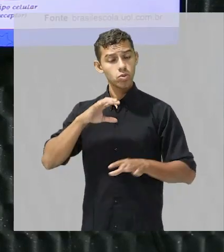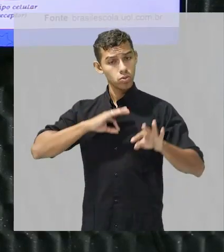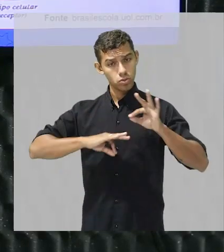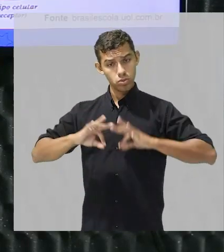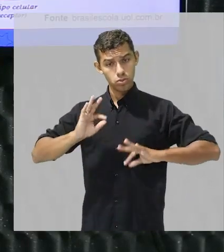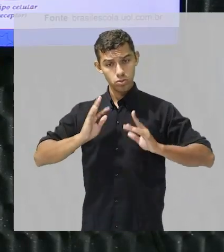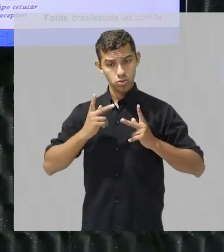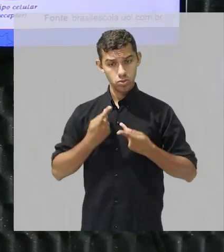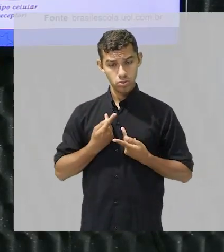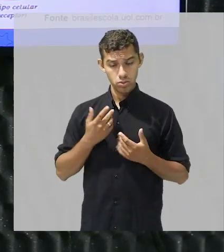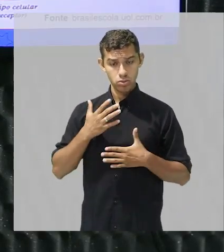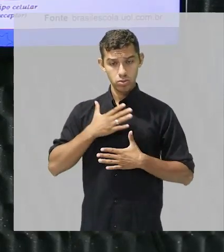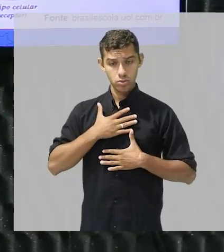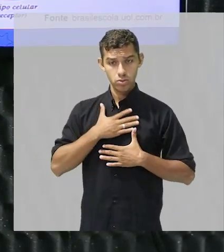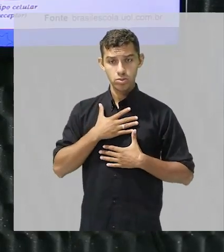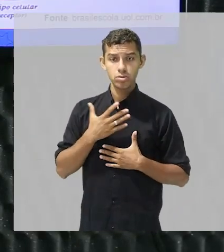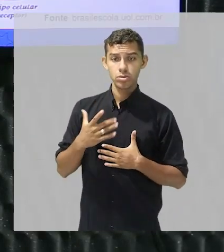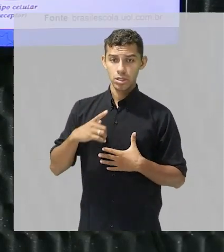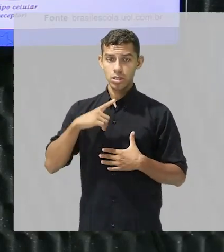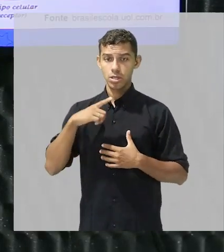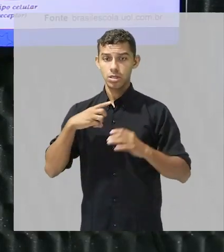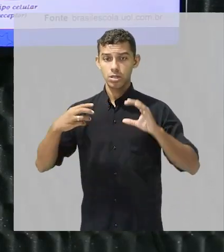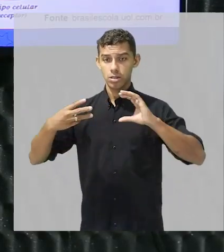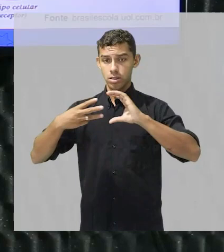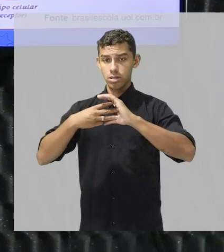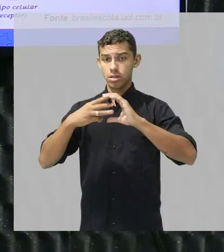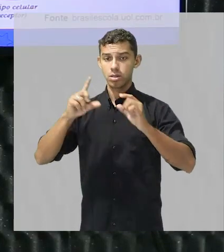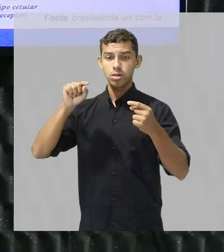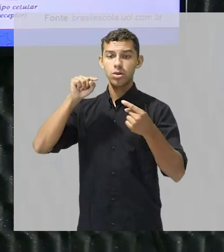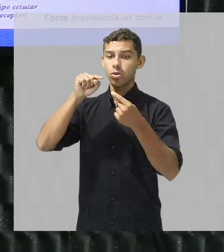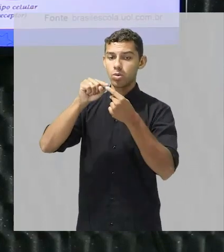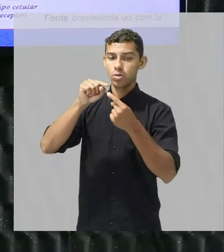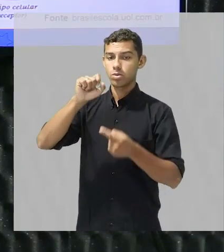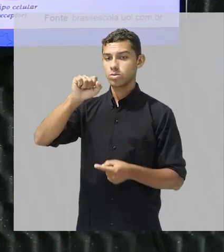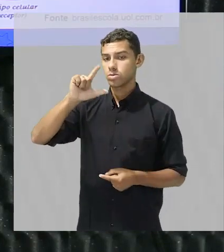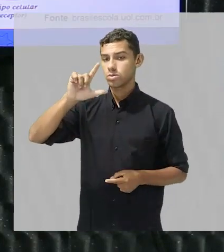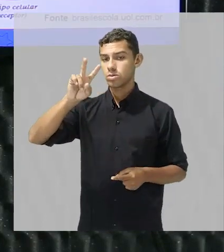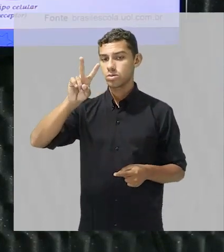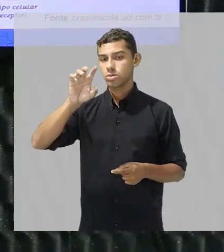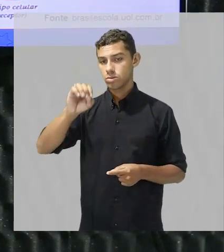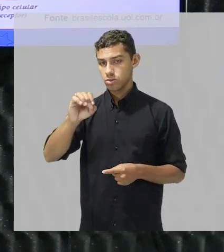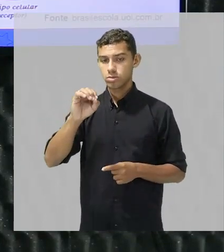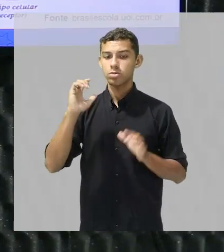atuar, existe a célula-alvo, tá? E o que seria a